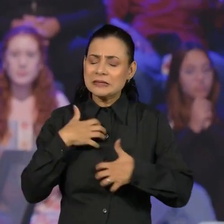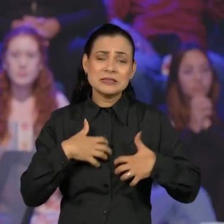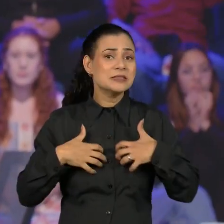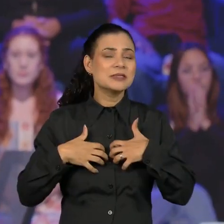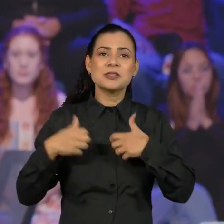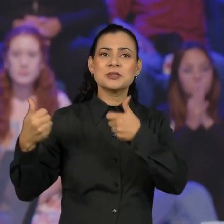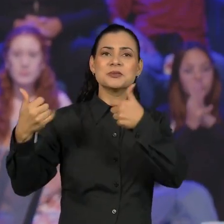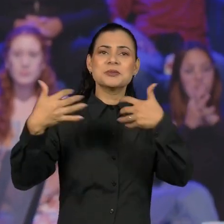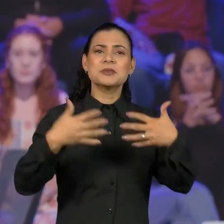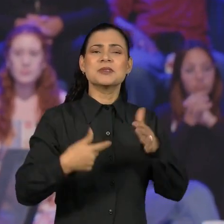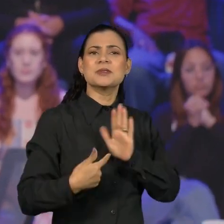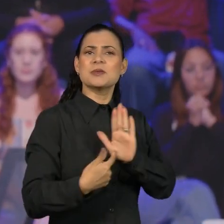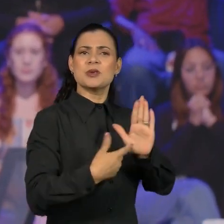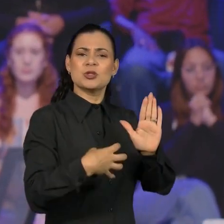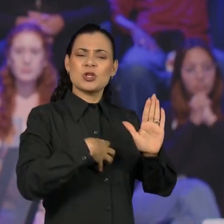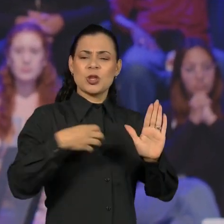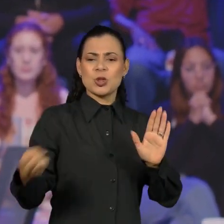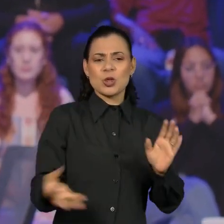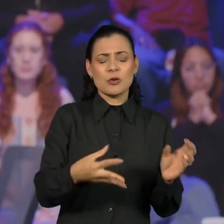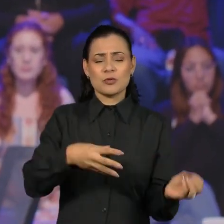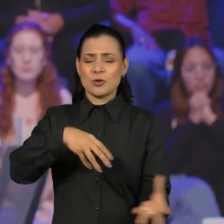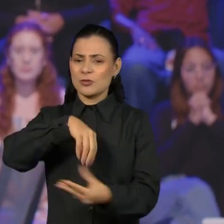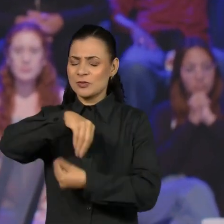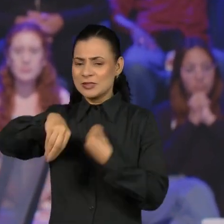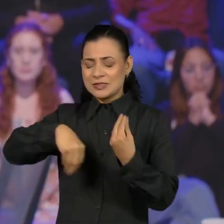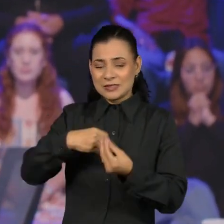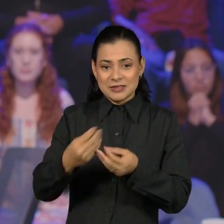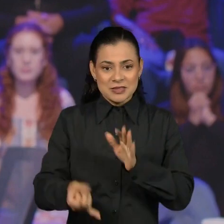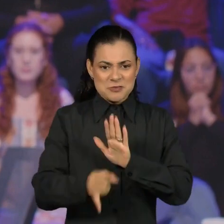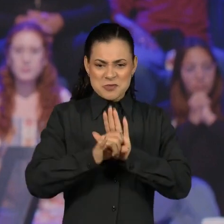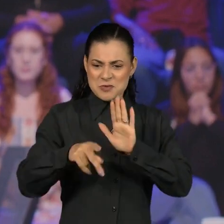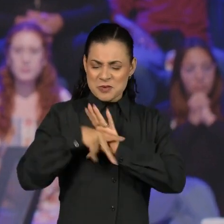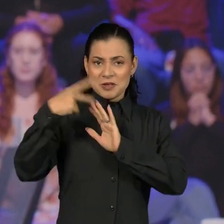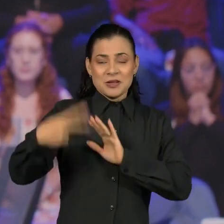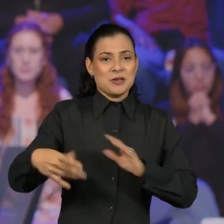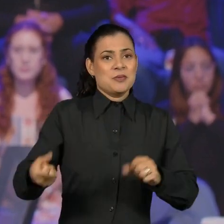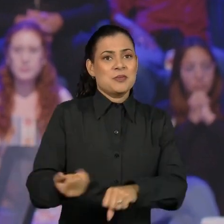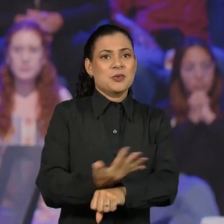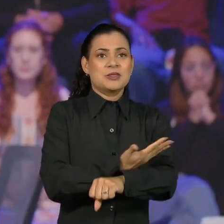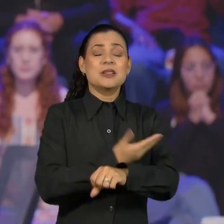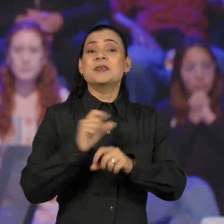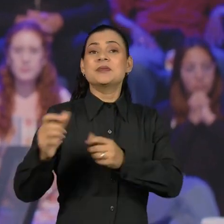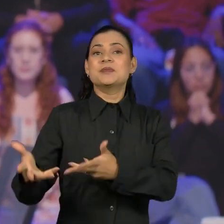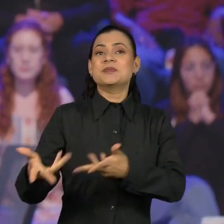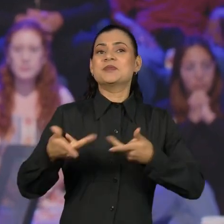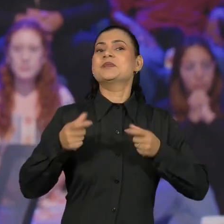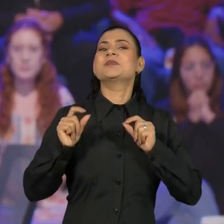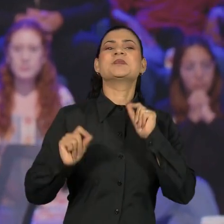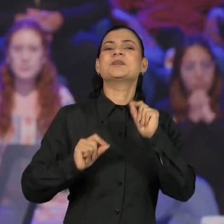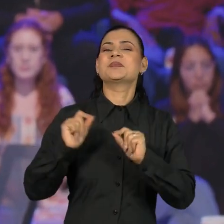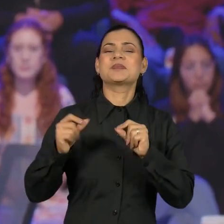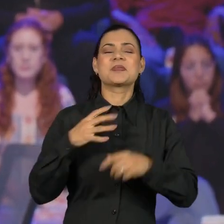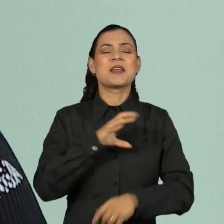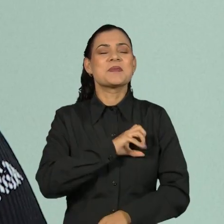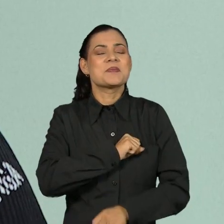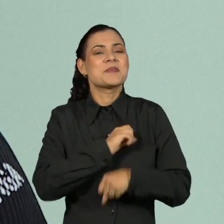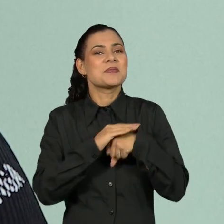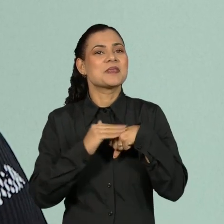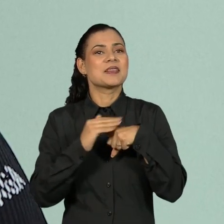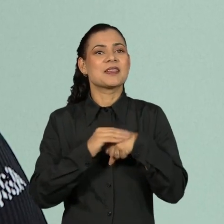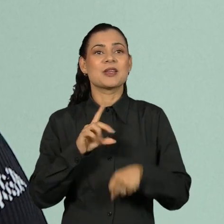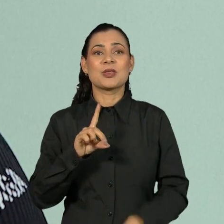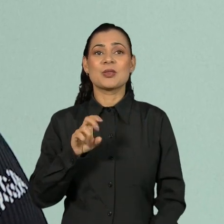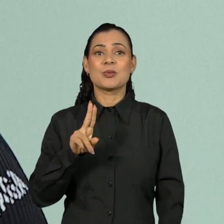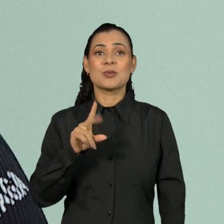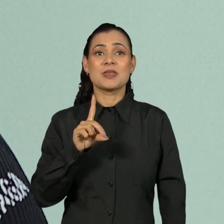de ritmos, uma pegada moderna, cheia de personalidade e emoção. Temos hoje aqui a talentosa e amada Duda